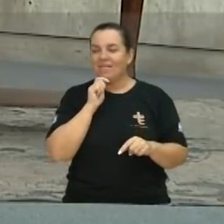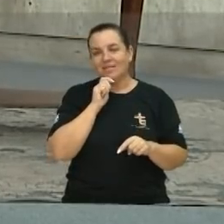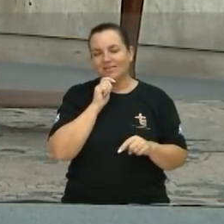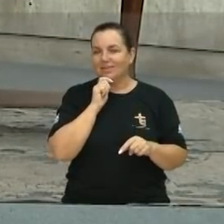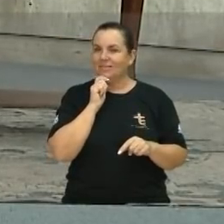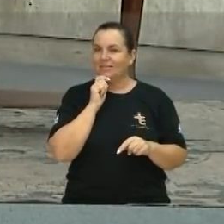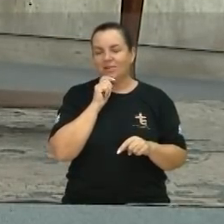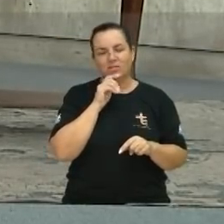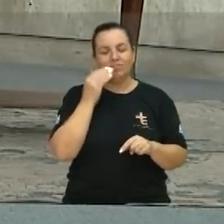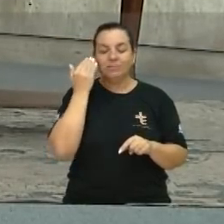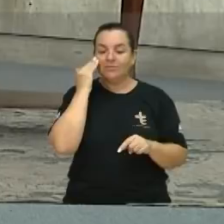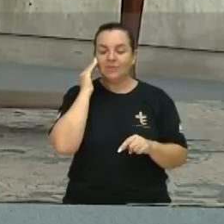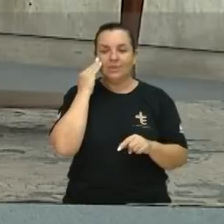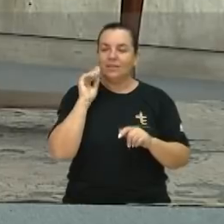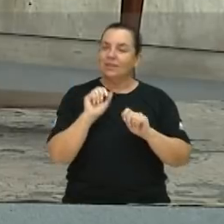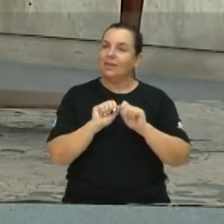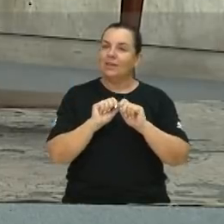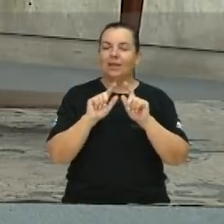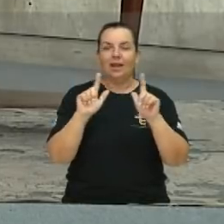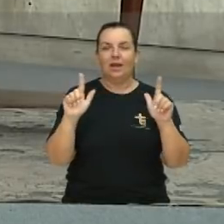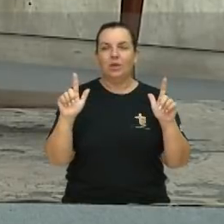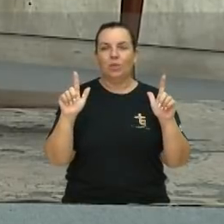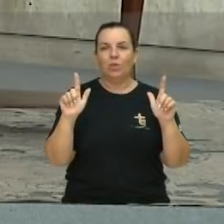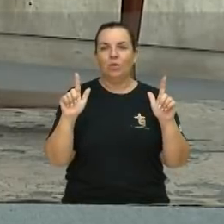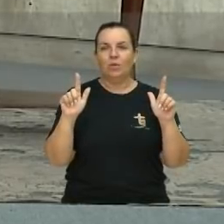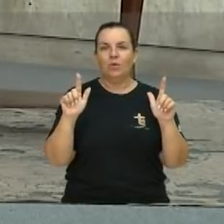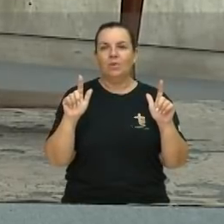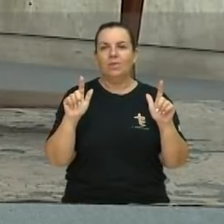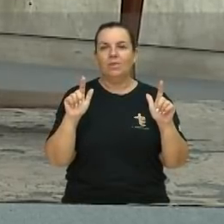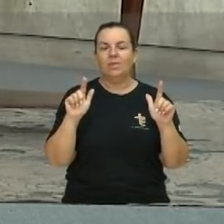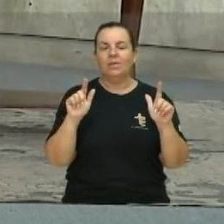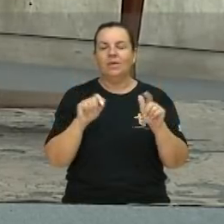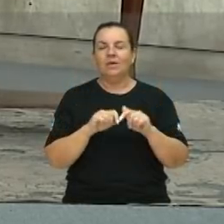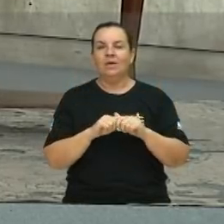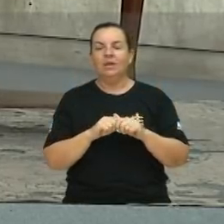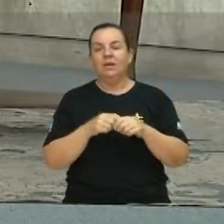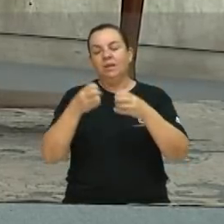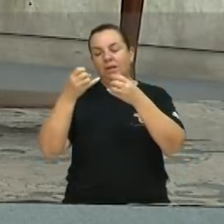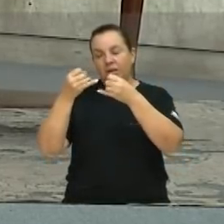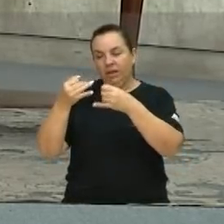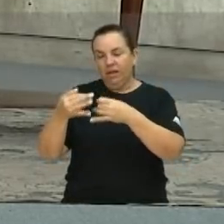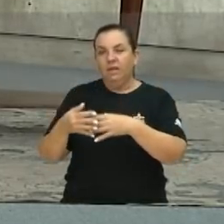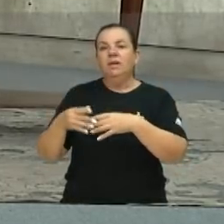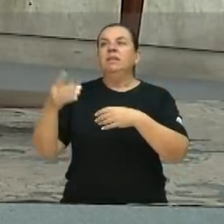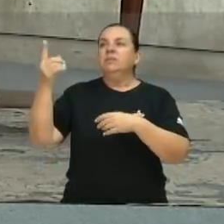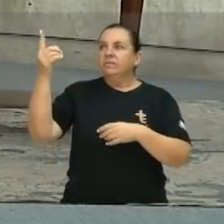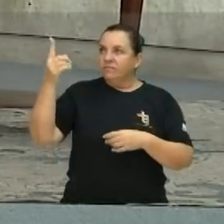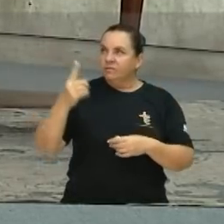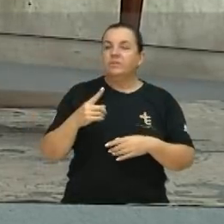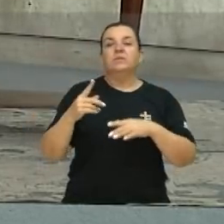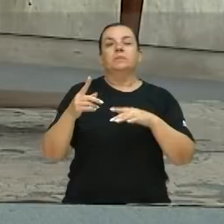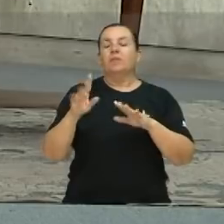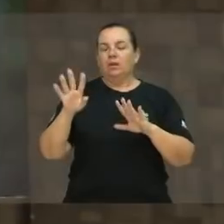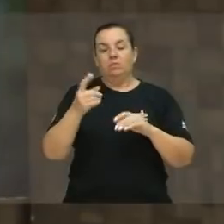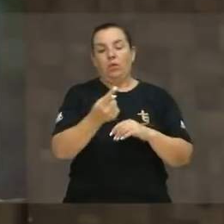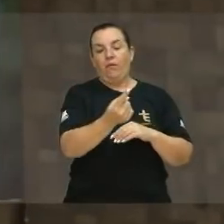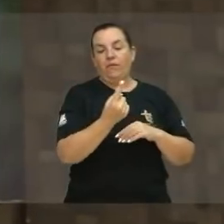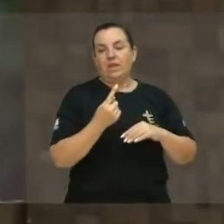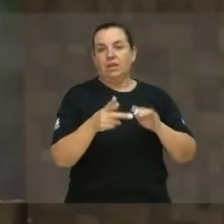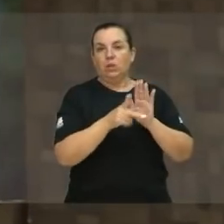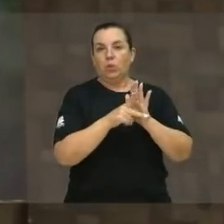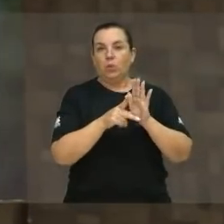uma adequada ou bem elaborada e explicação vinda do próprio evangelista